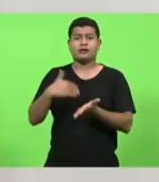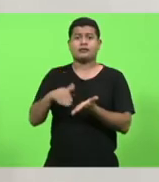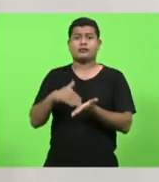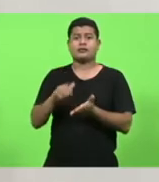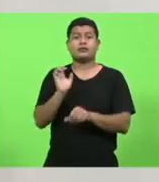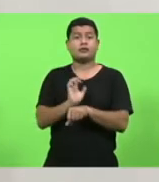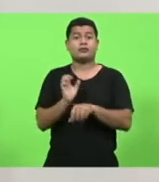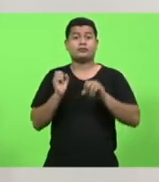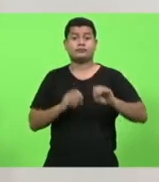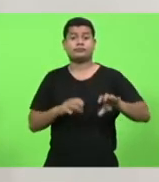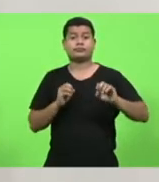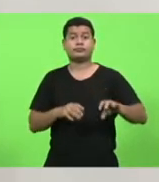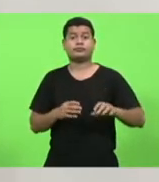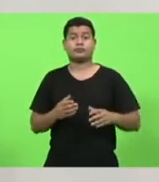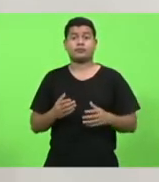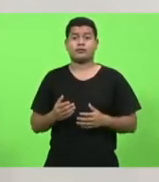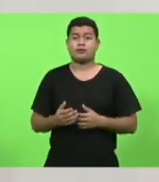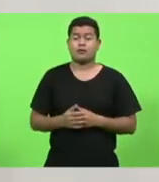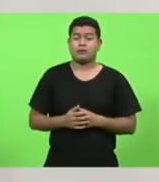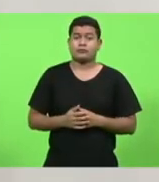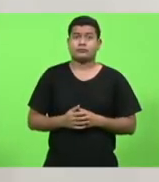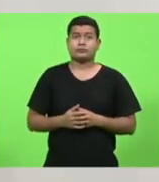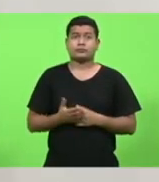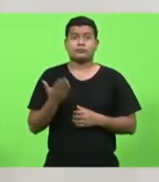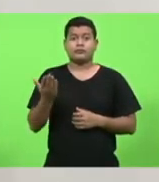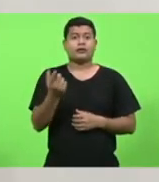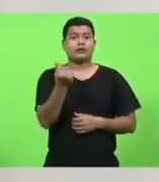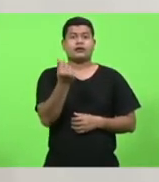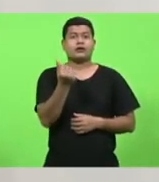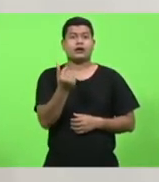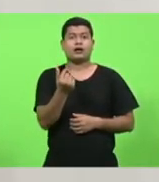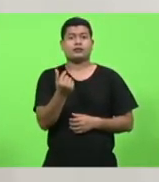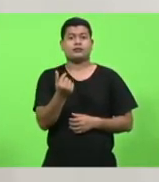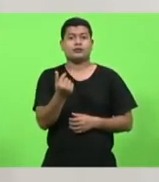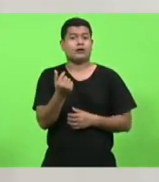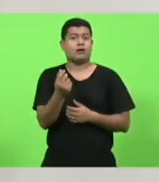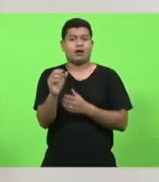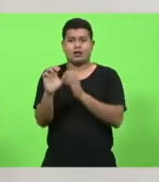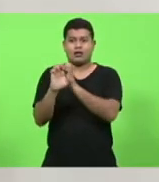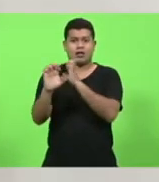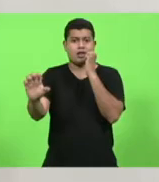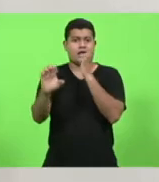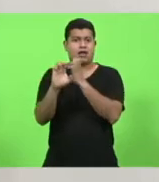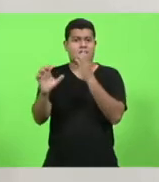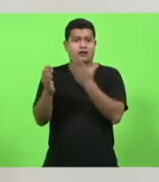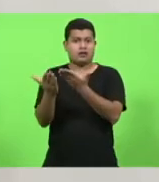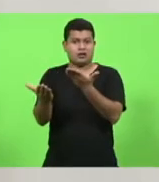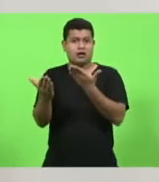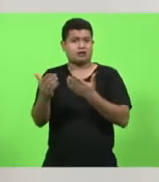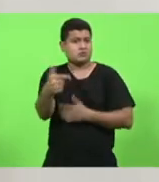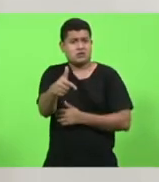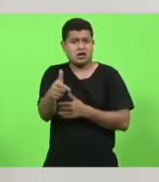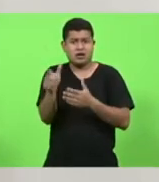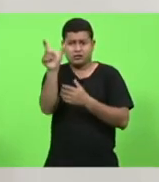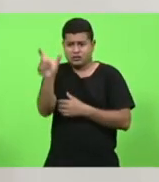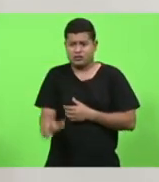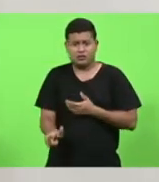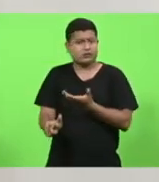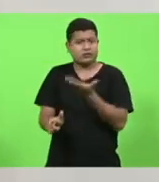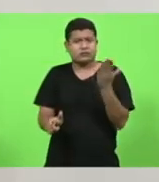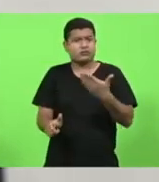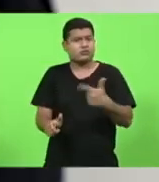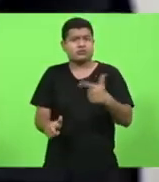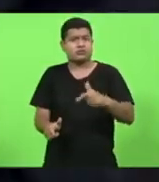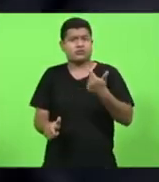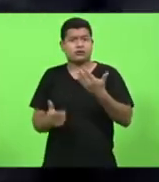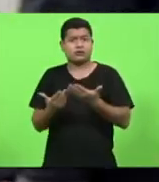de Educação, deputado Marcos Vieira, não tenha engenheiros. Não tem engenheiro para fazer o levantamento, fazer os